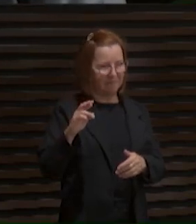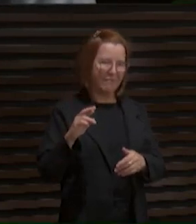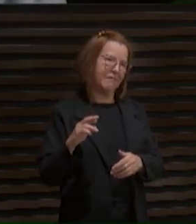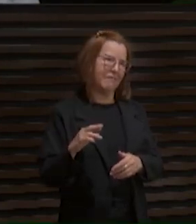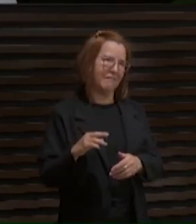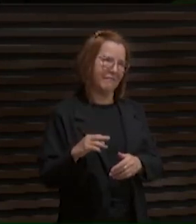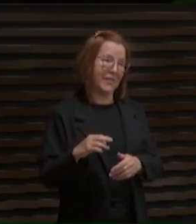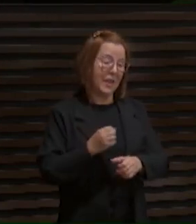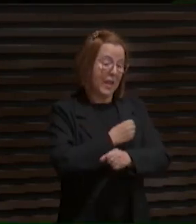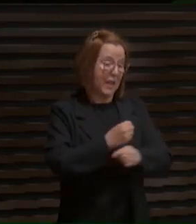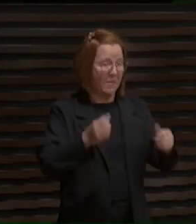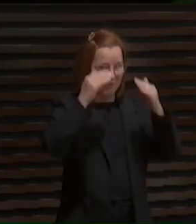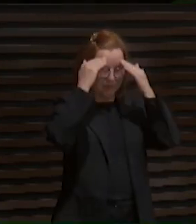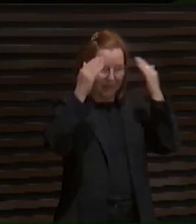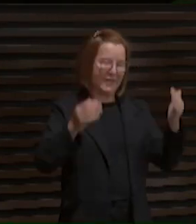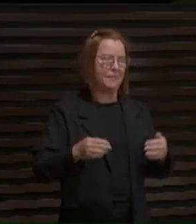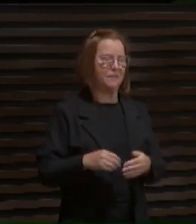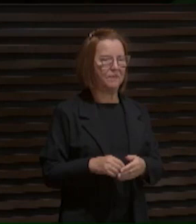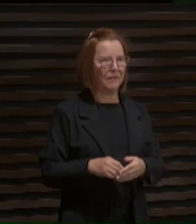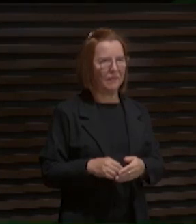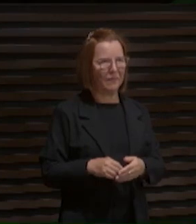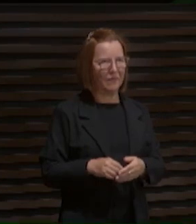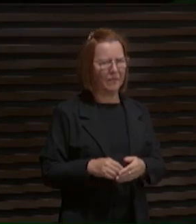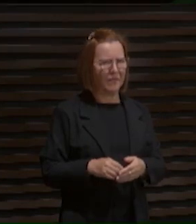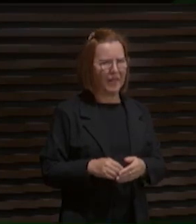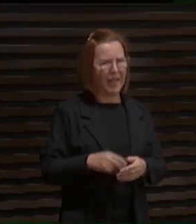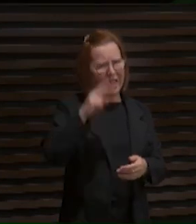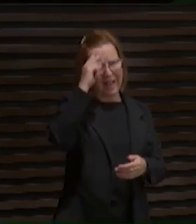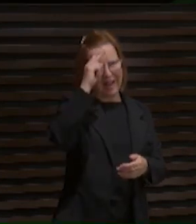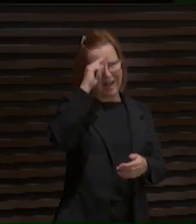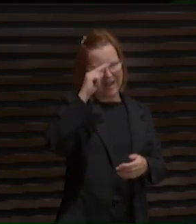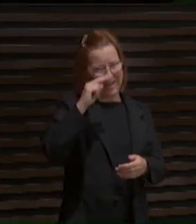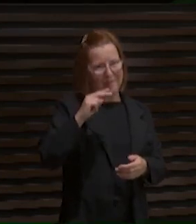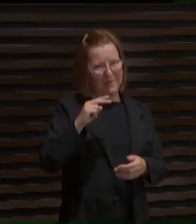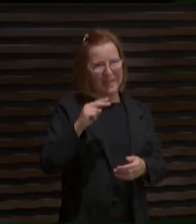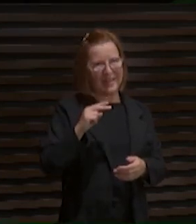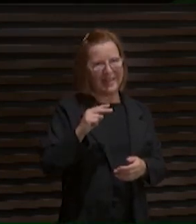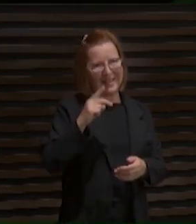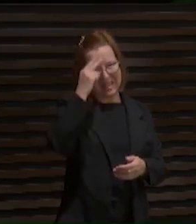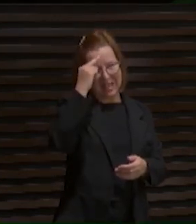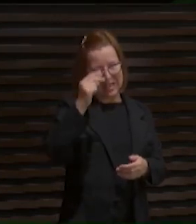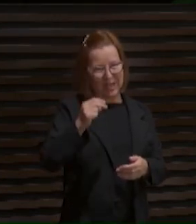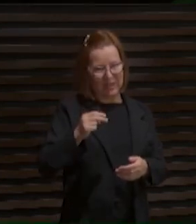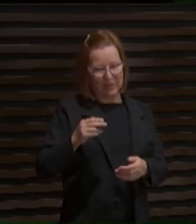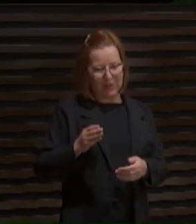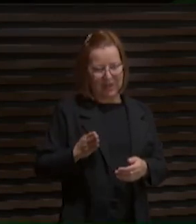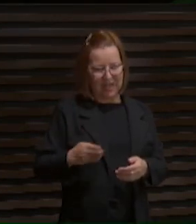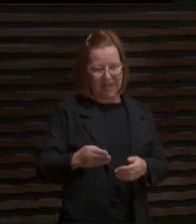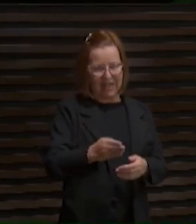ímpio. Lembra o exemplo da baleia? Como que você vai exigir uma baleia que escale o Everest?